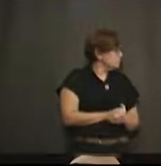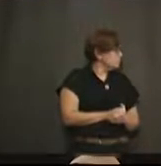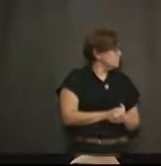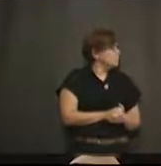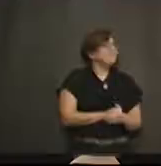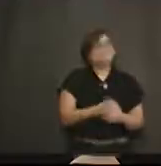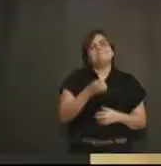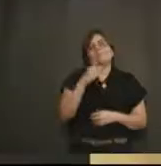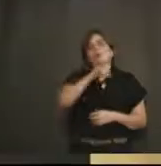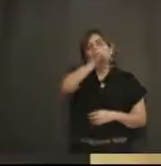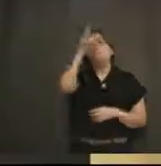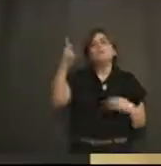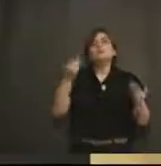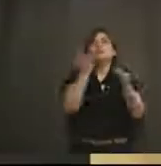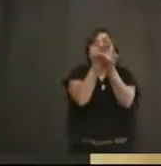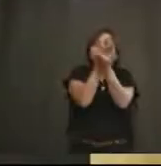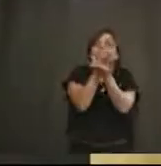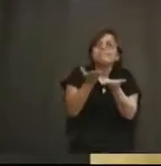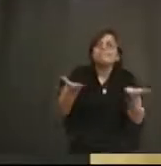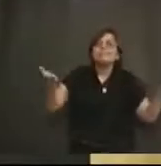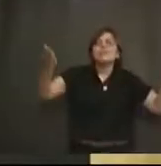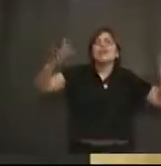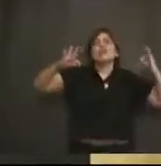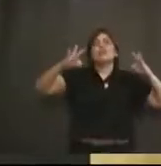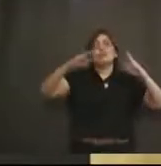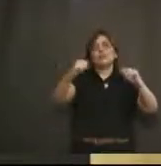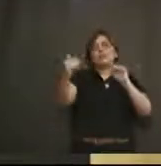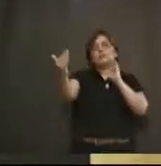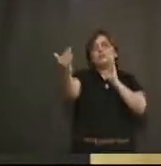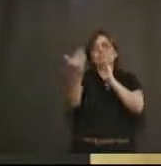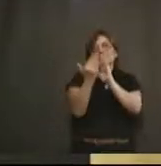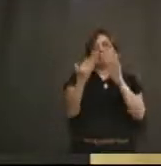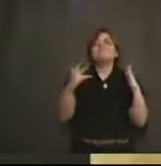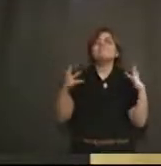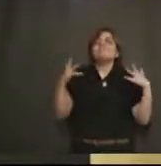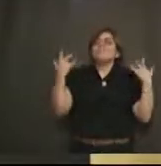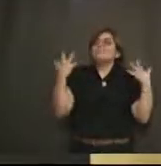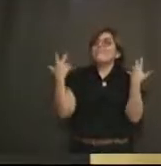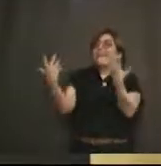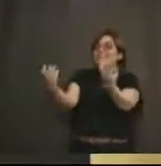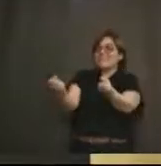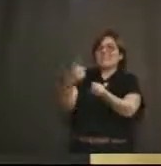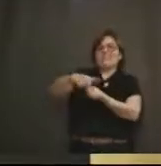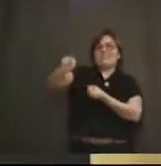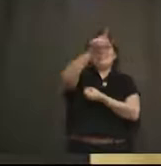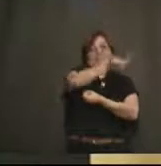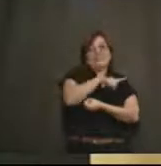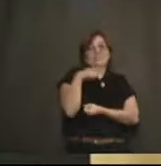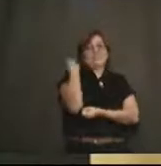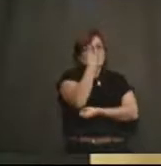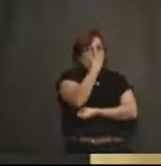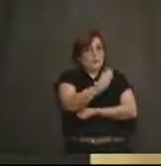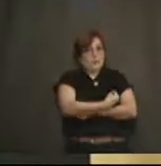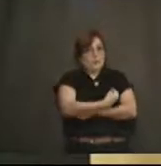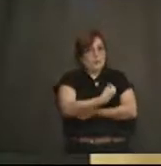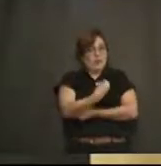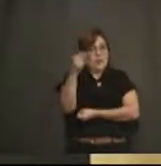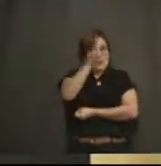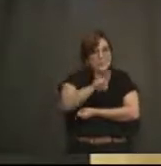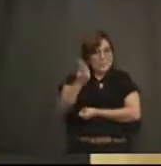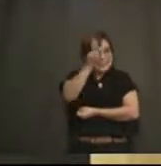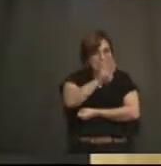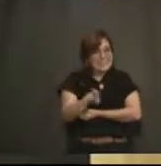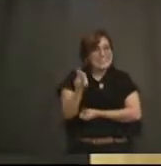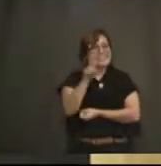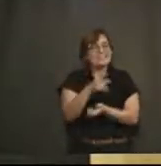Bom dia a todas as pessoas presentes, uma alegria recebê-los na nossa universidade para esta